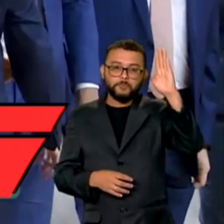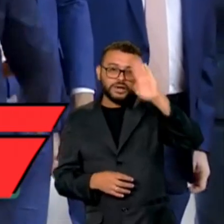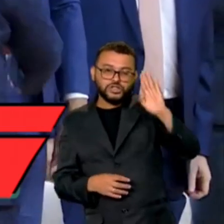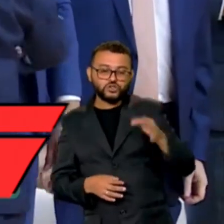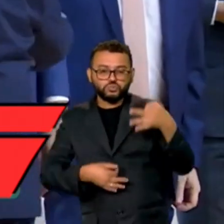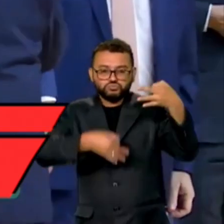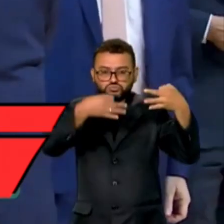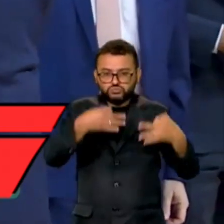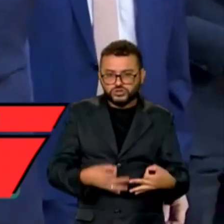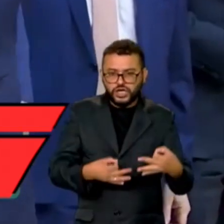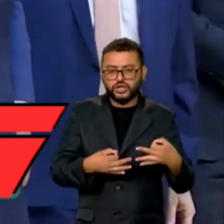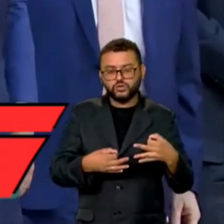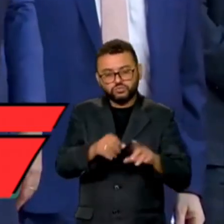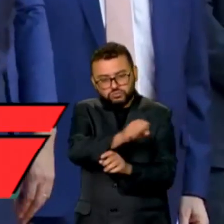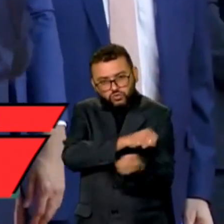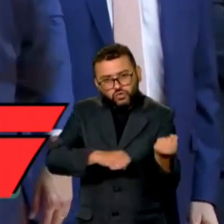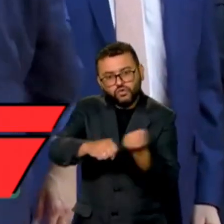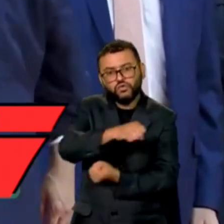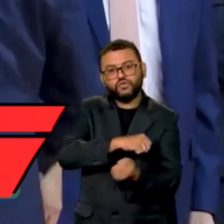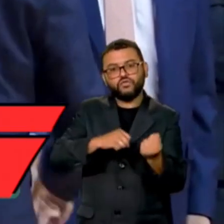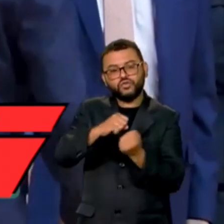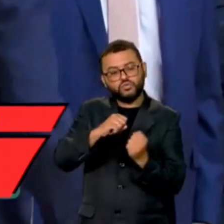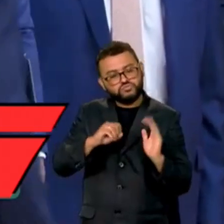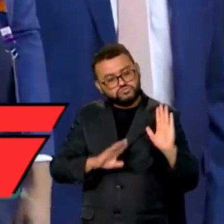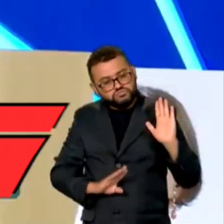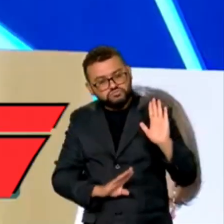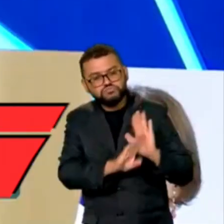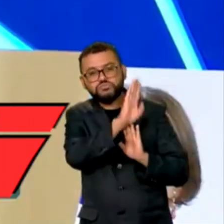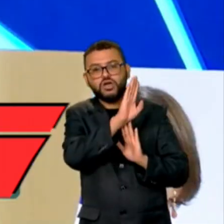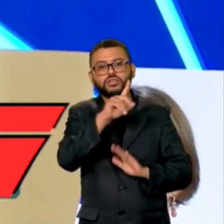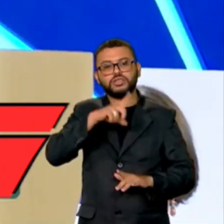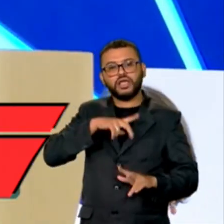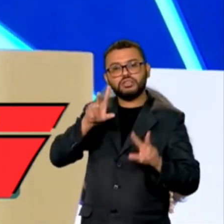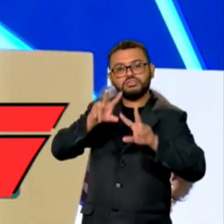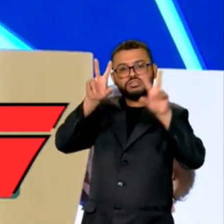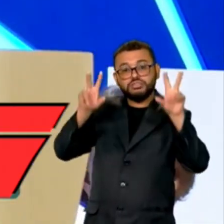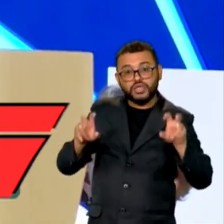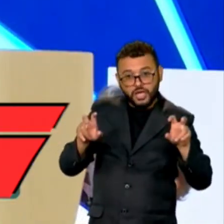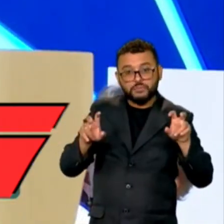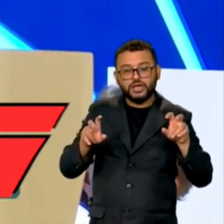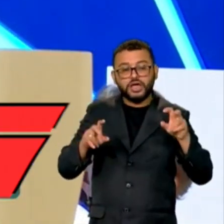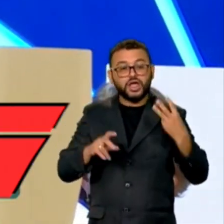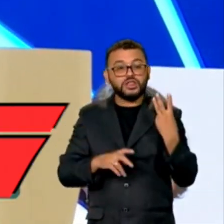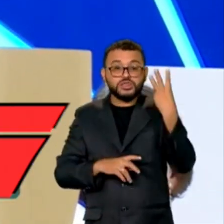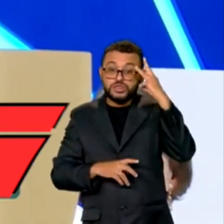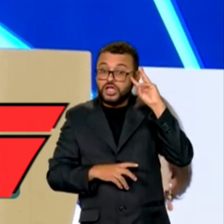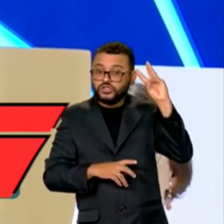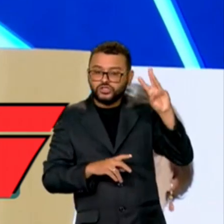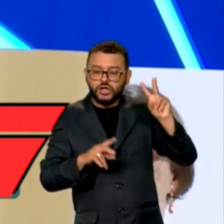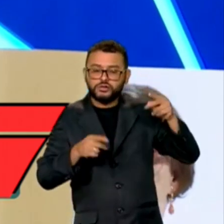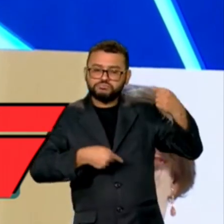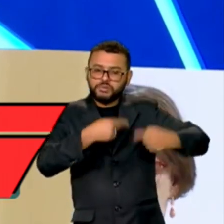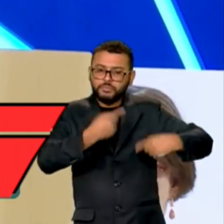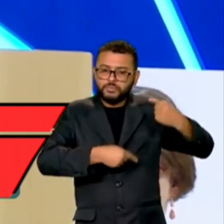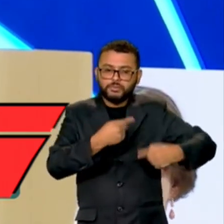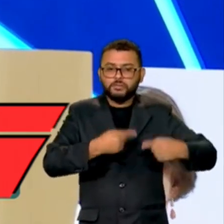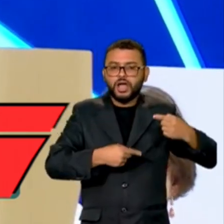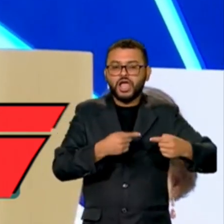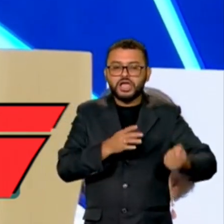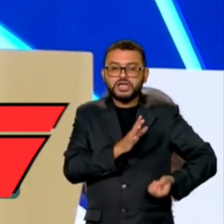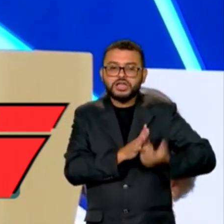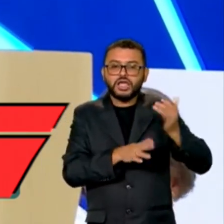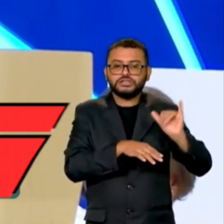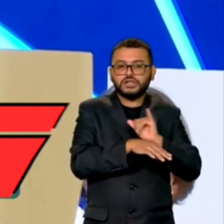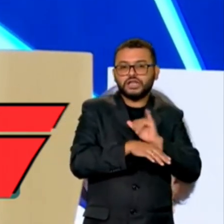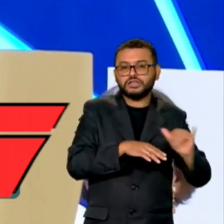Brasil Justo, Sustentável e Desenvolvido, serão debatidas durante 3 dias as políticas públicas